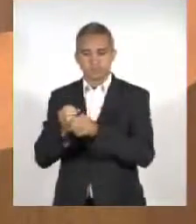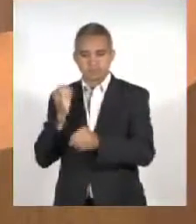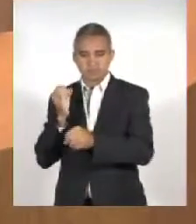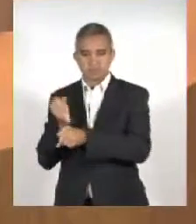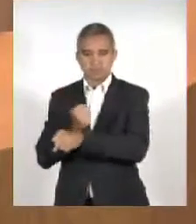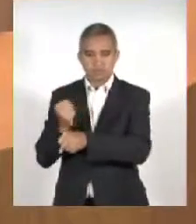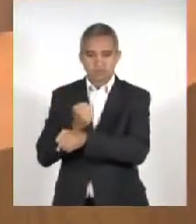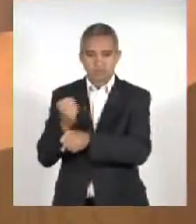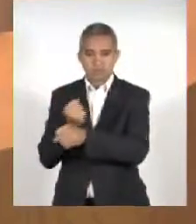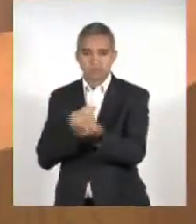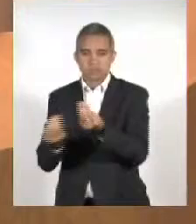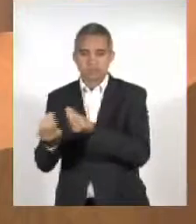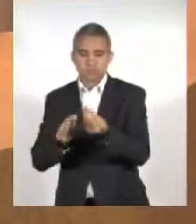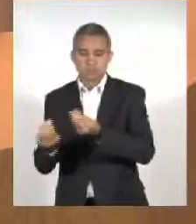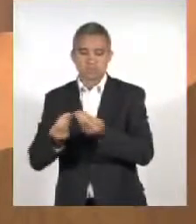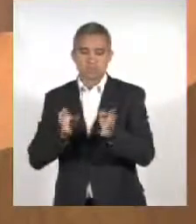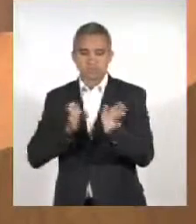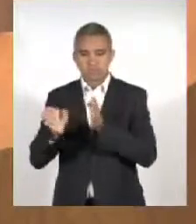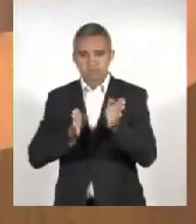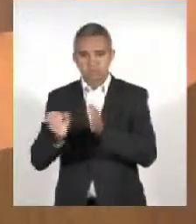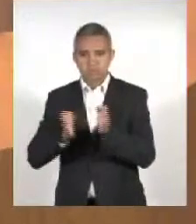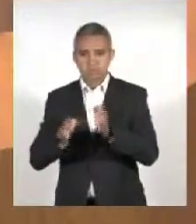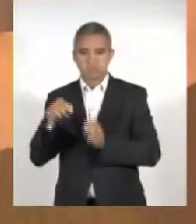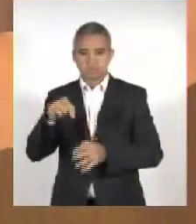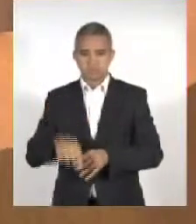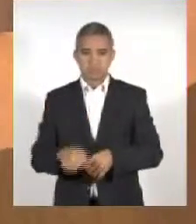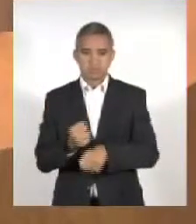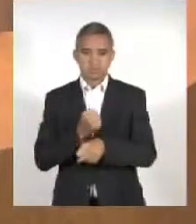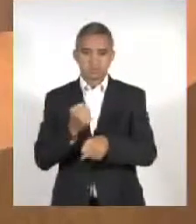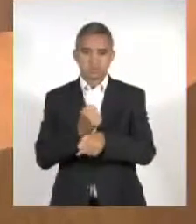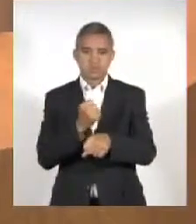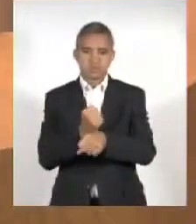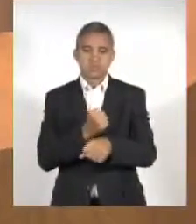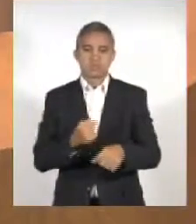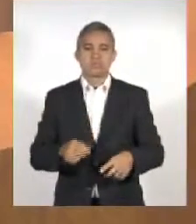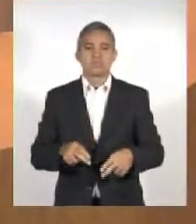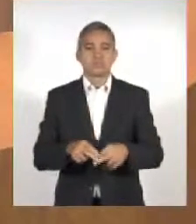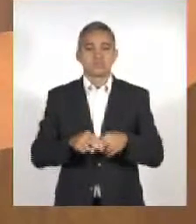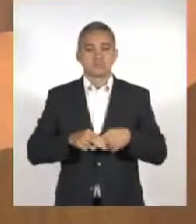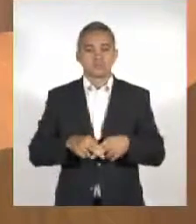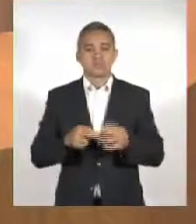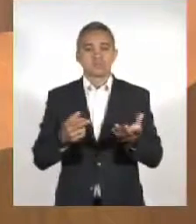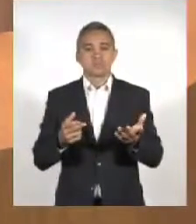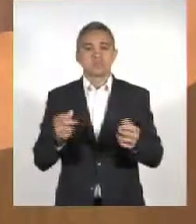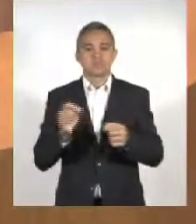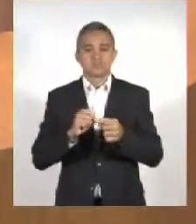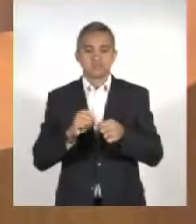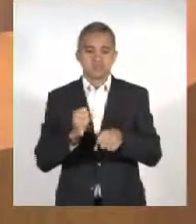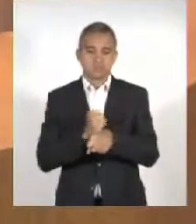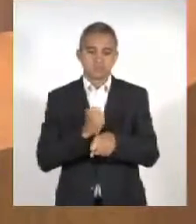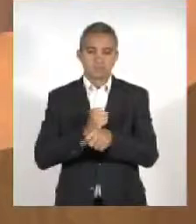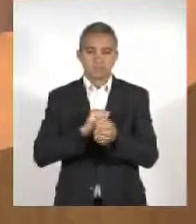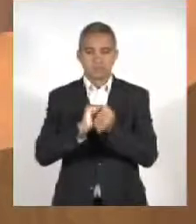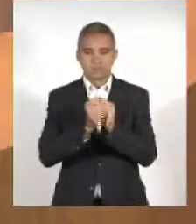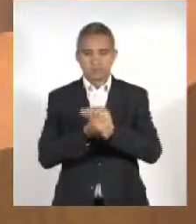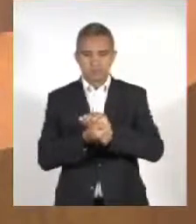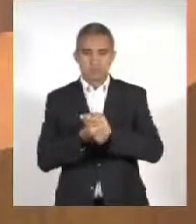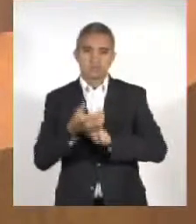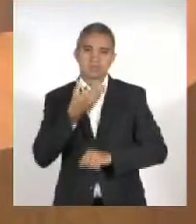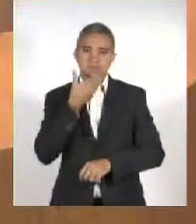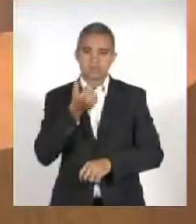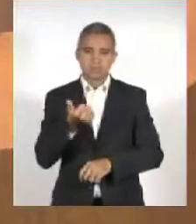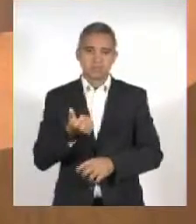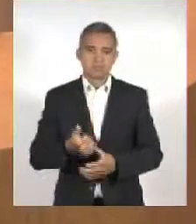acessibilidade, conversar sobre essa acessibilidade e, na maneira do possível, fazer essas adaptações para que nós tenhamos uma